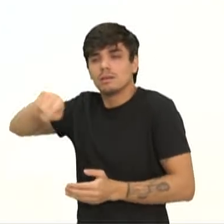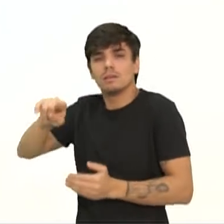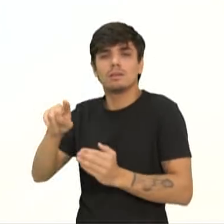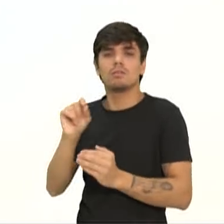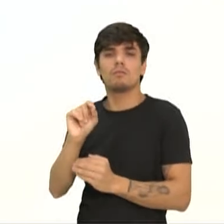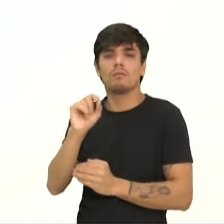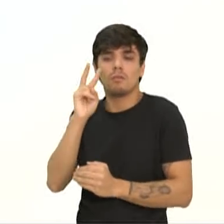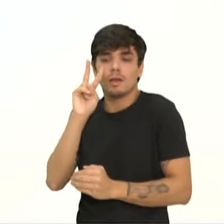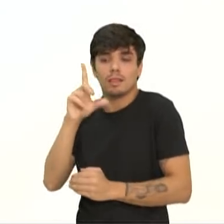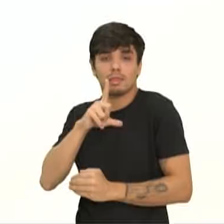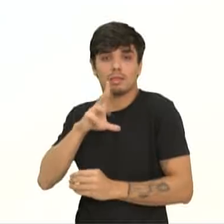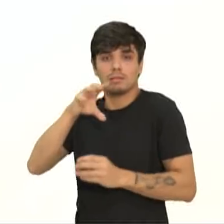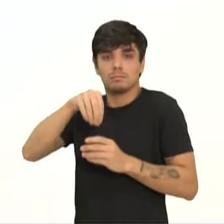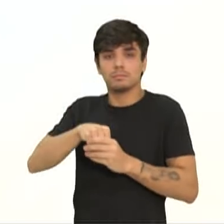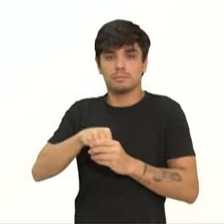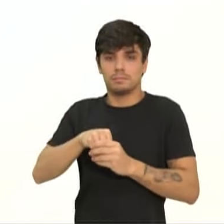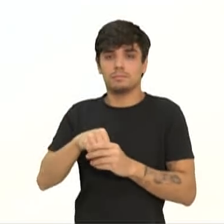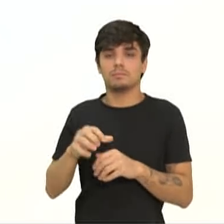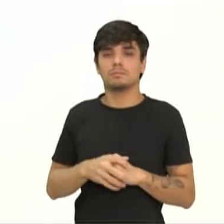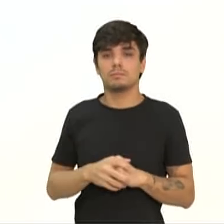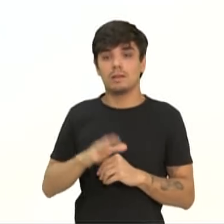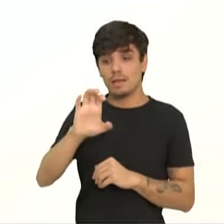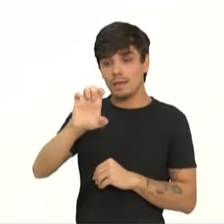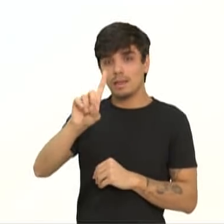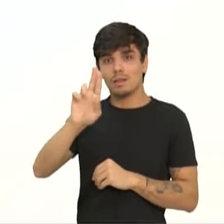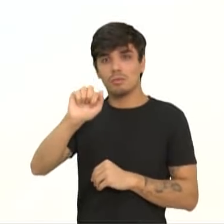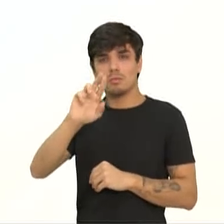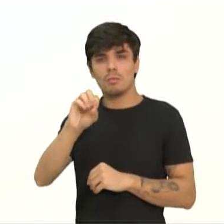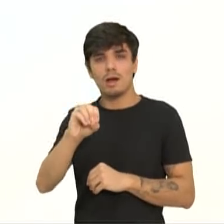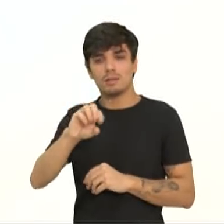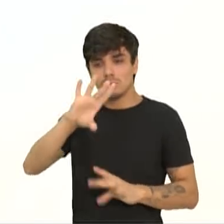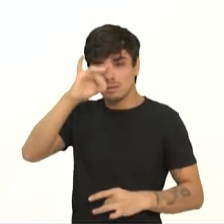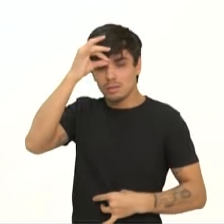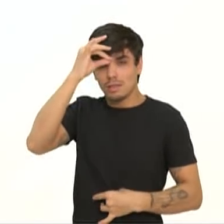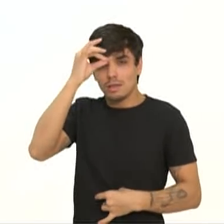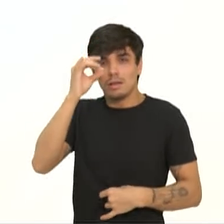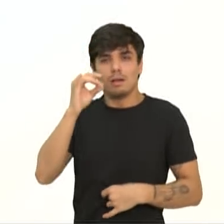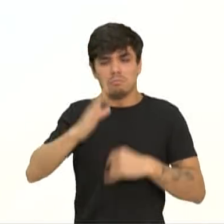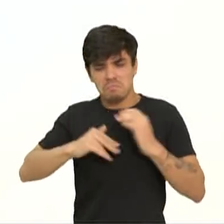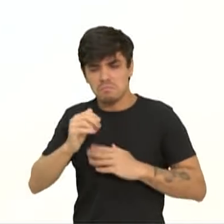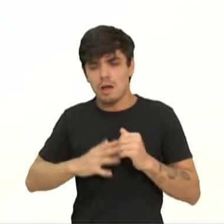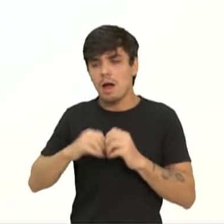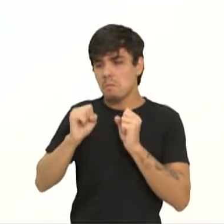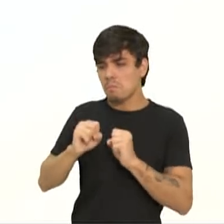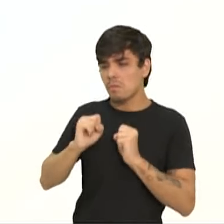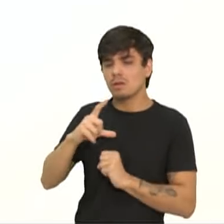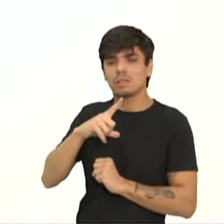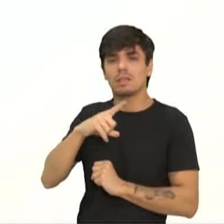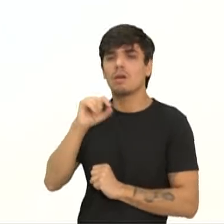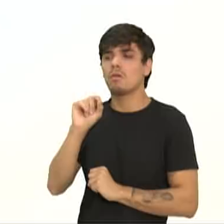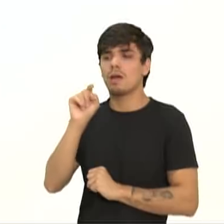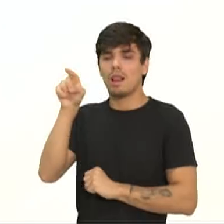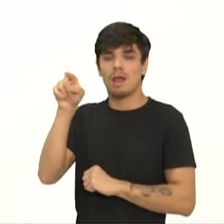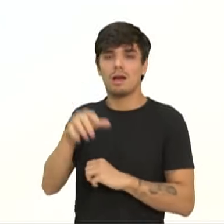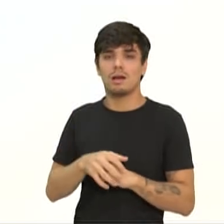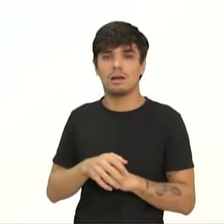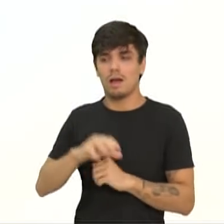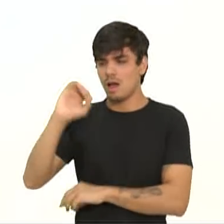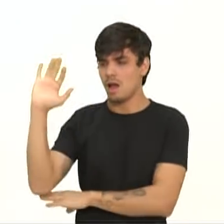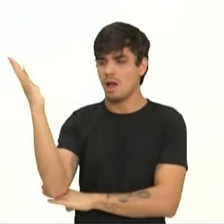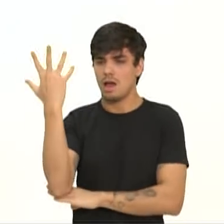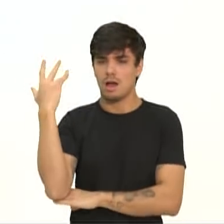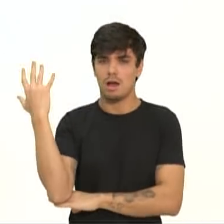ilha. Eduardo, de espírito mais prático, foi logo dizendo: que pode haver lá?